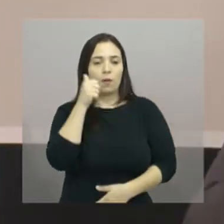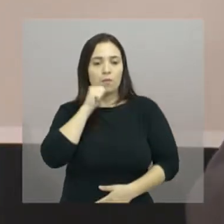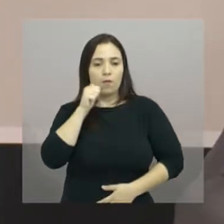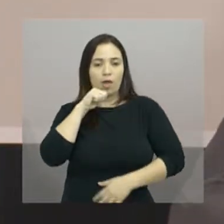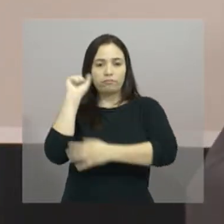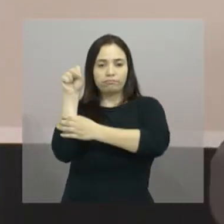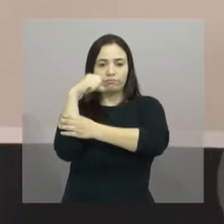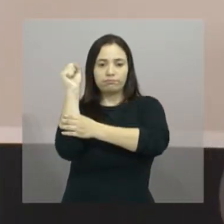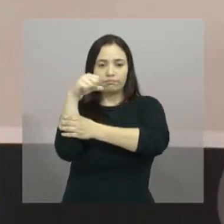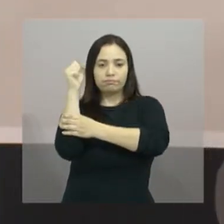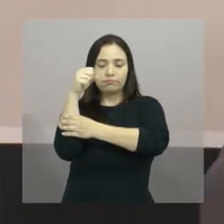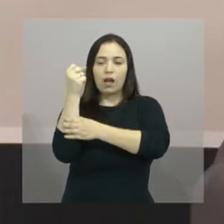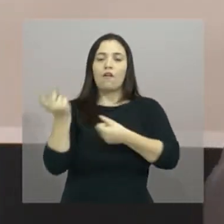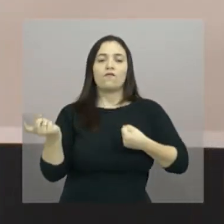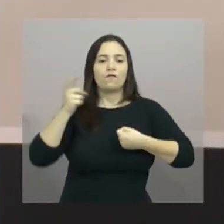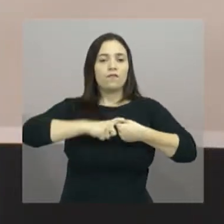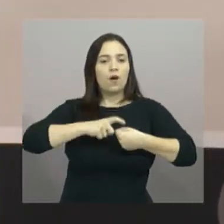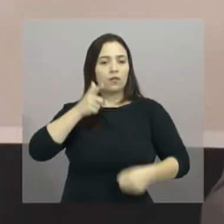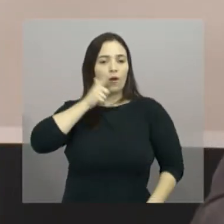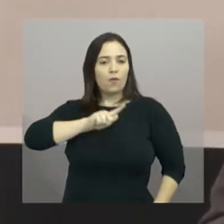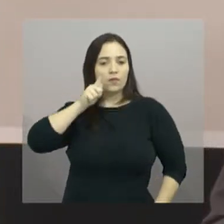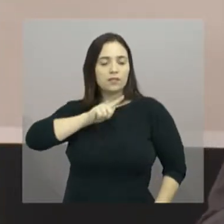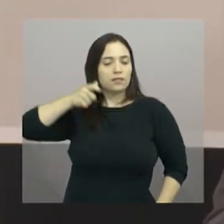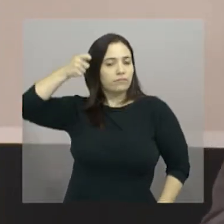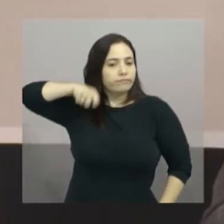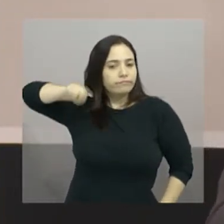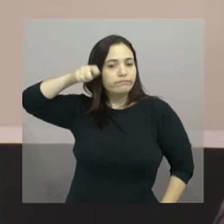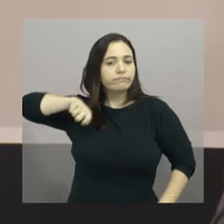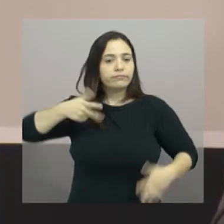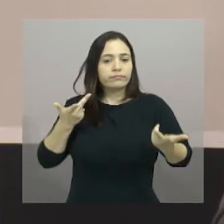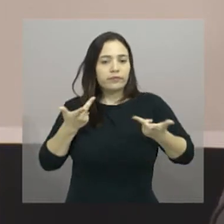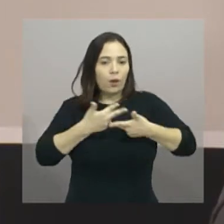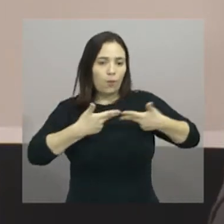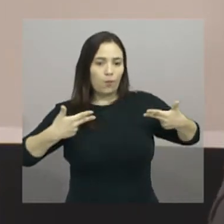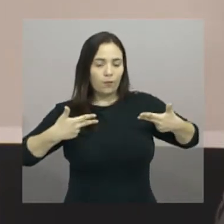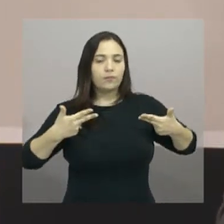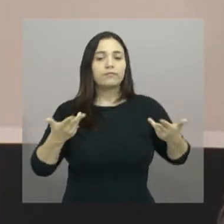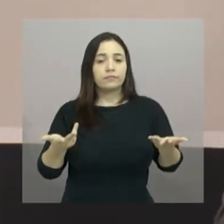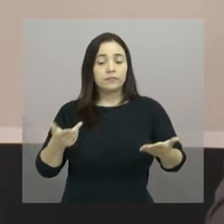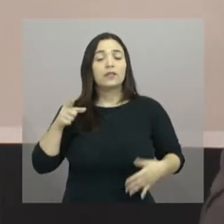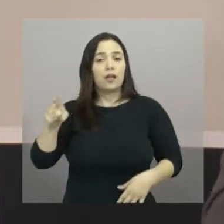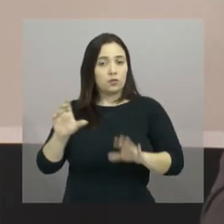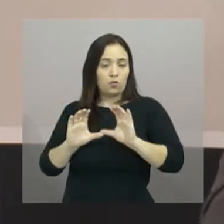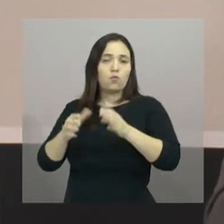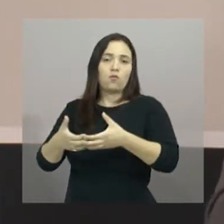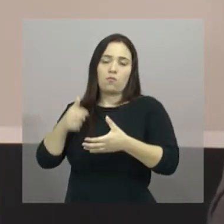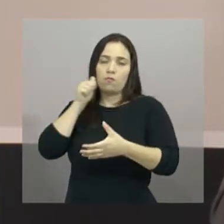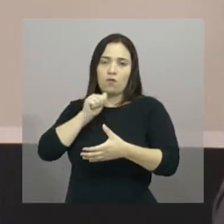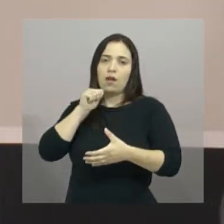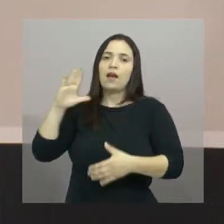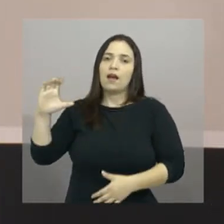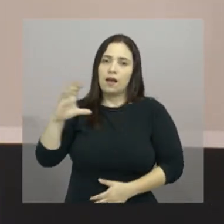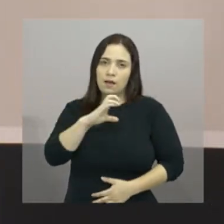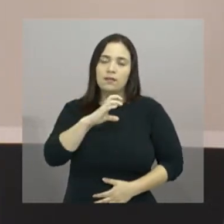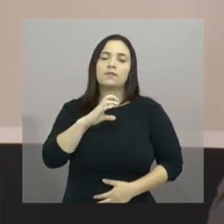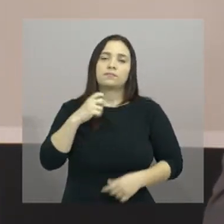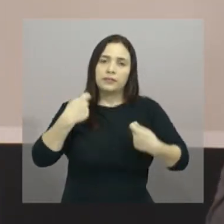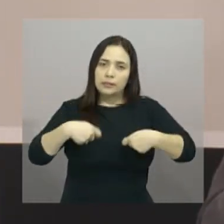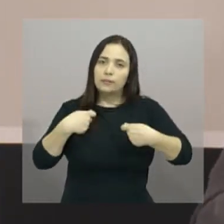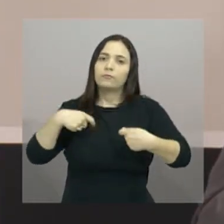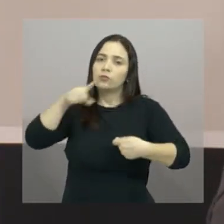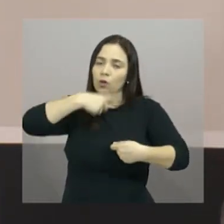qualidade de vida, devolver a mobilidade que ela precisa. Então é outro público, assim, muito específico. De novo, é um público que a gente precisa ter um